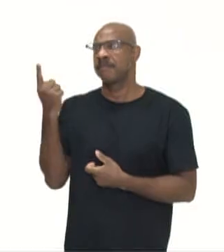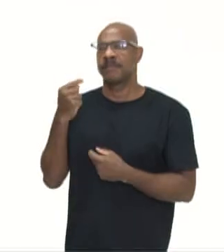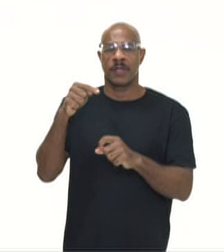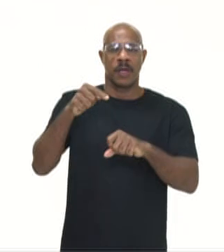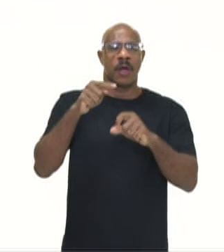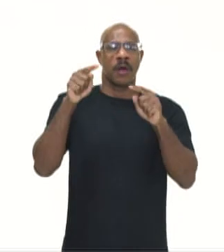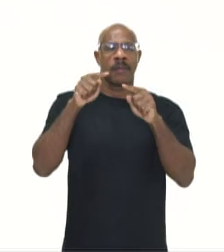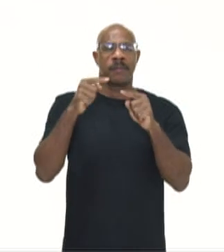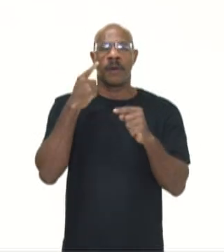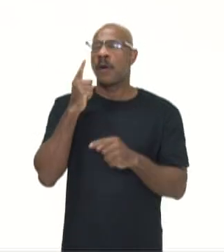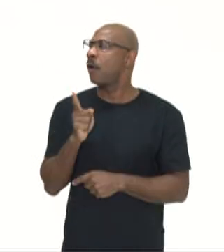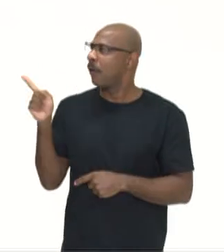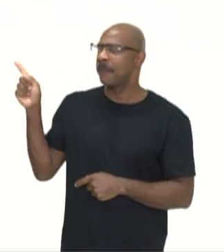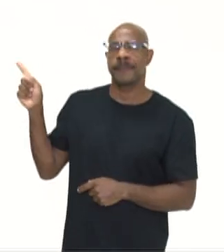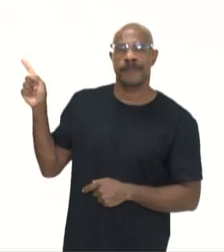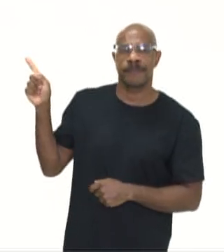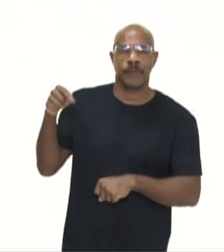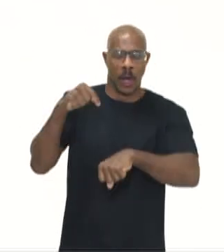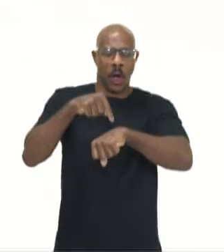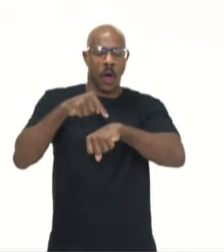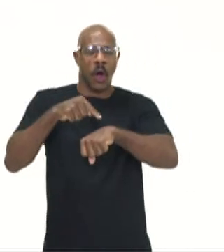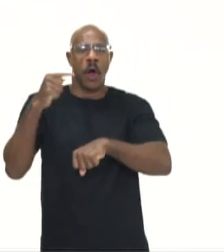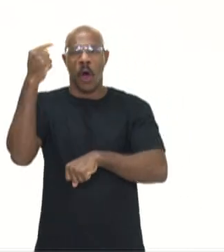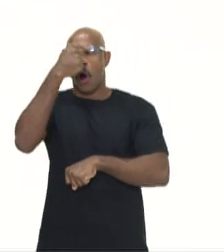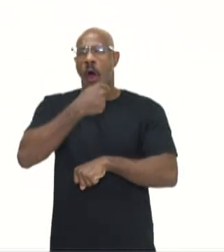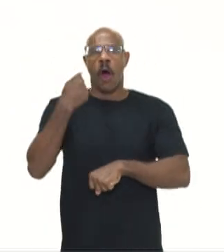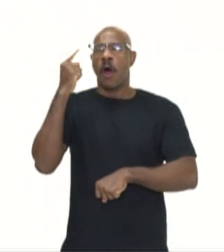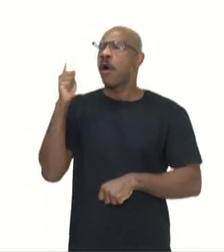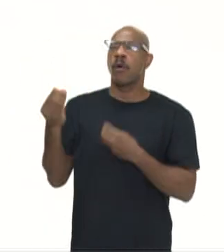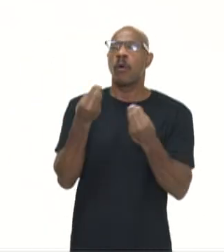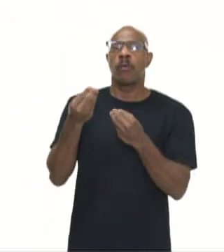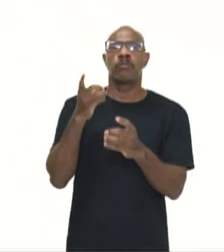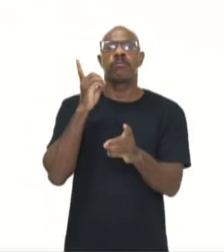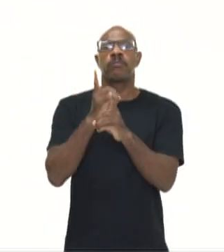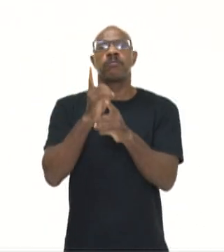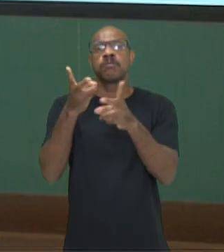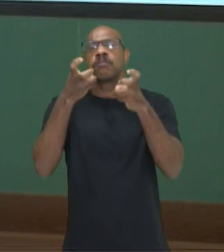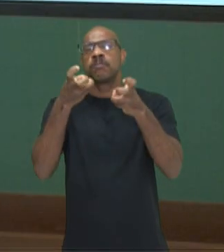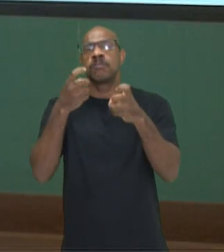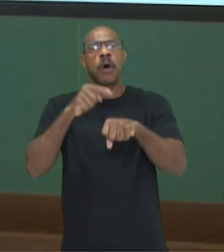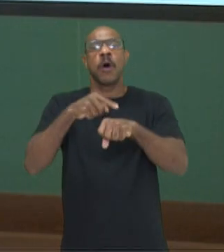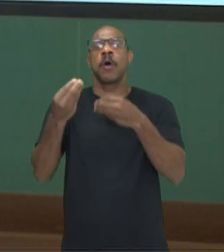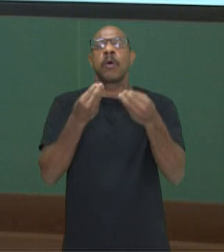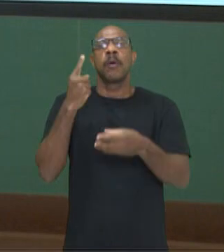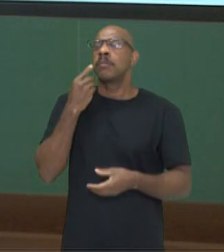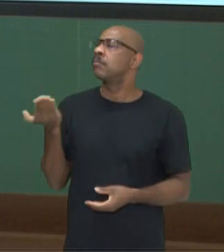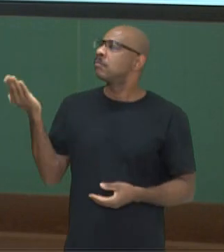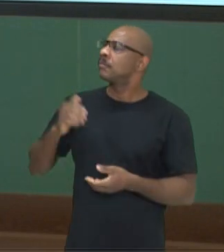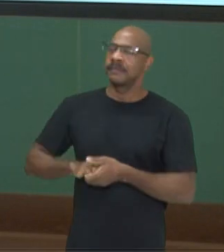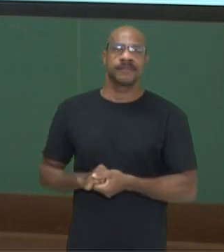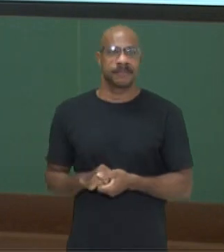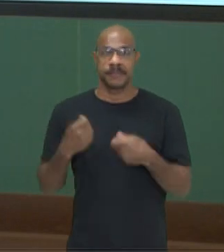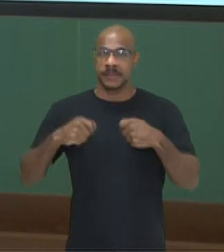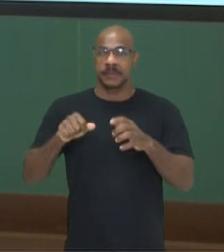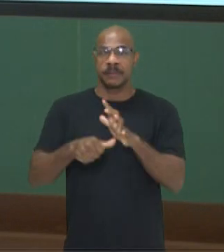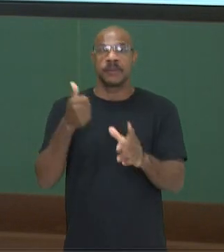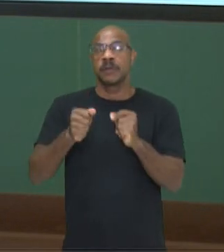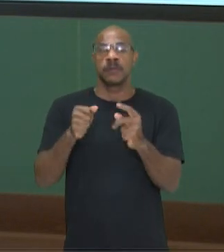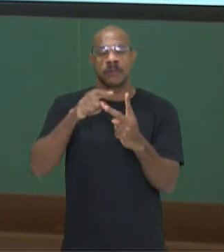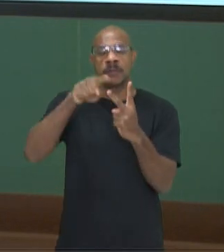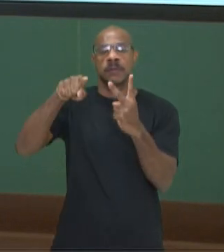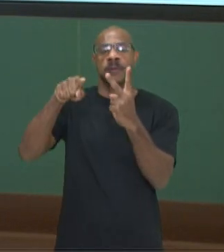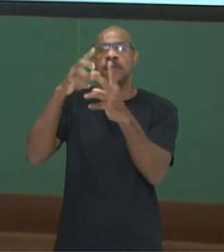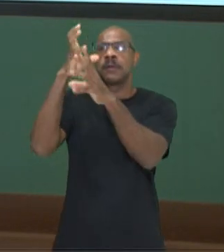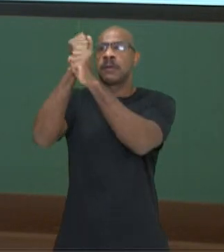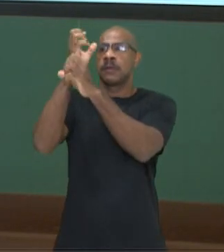relógio. Como vocês fariam para verificar as horas? Bom, primeiro vocês teriam que calcular a raiz